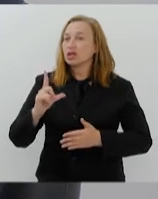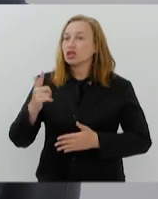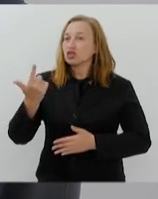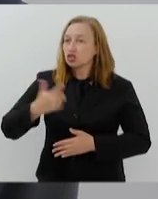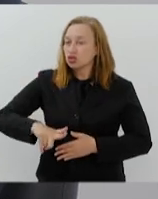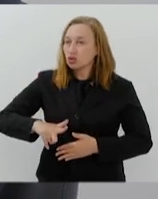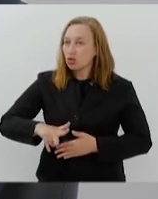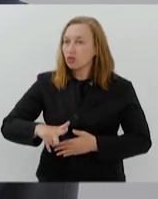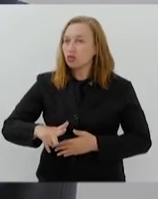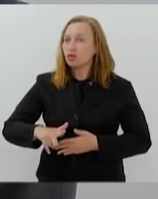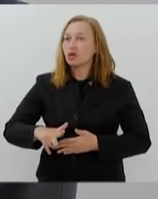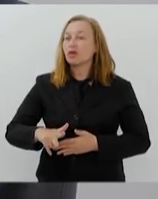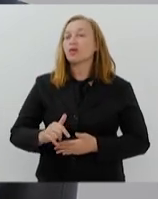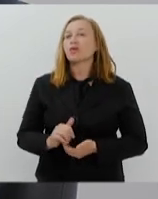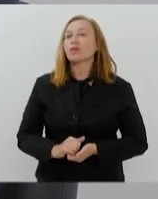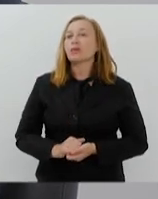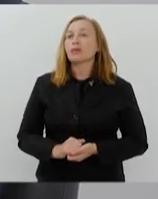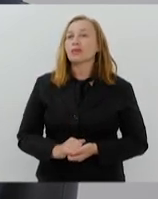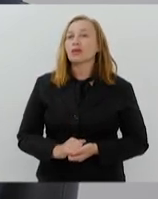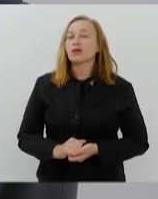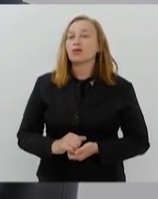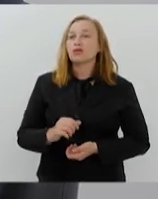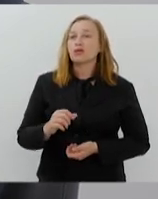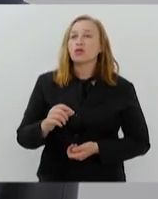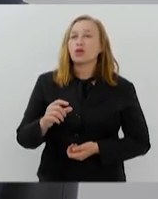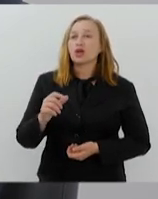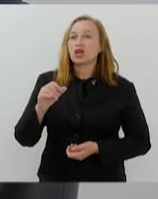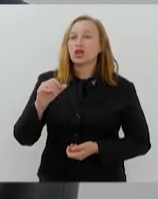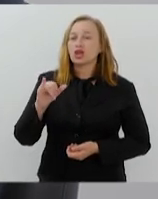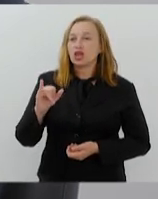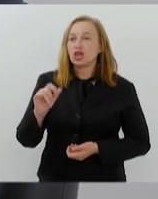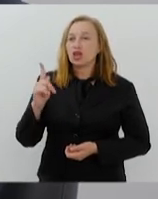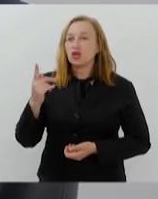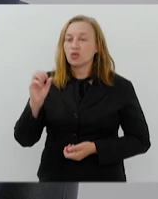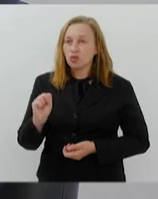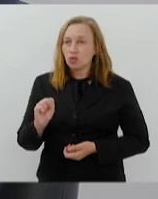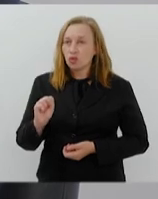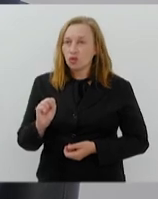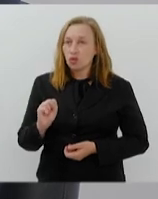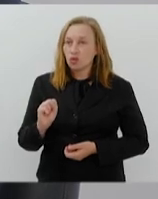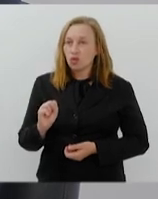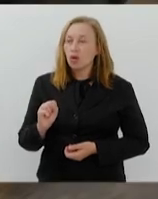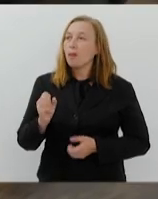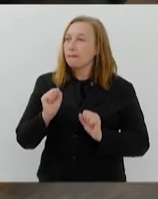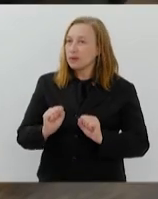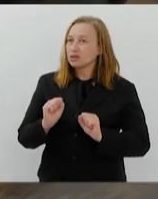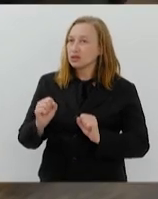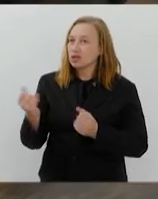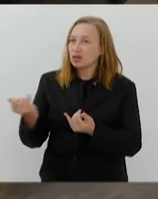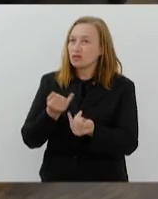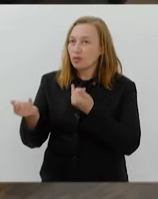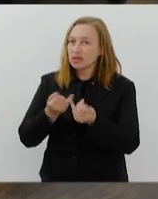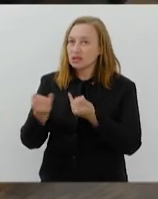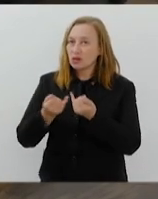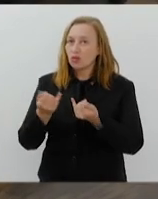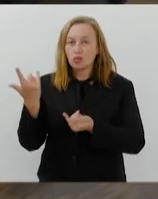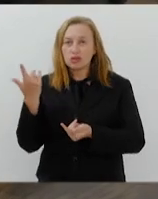eventual acareação do Senor Igor com sen conseguiu trazer as informações do